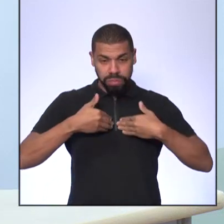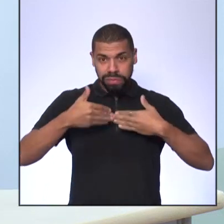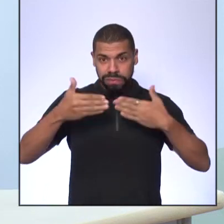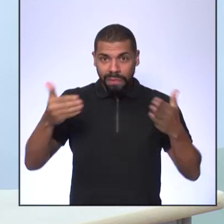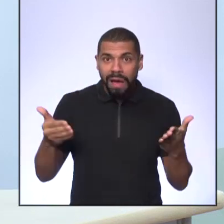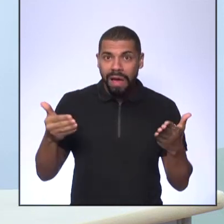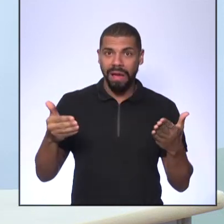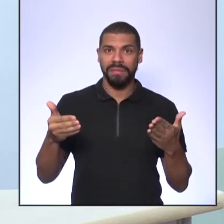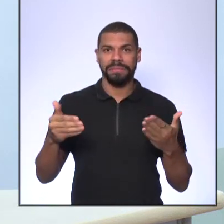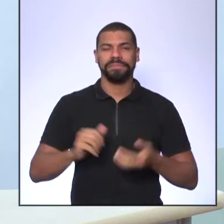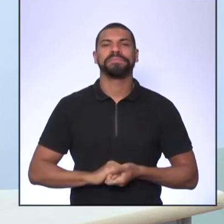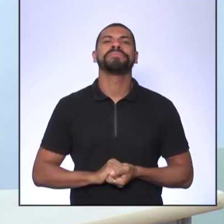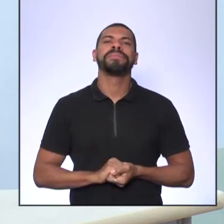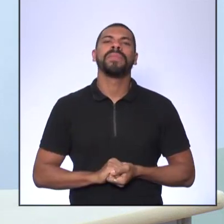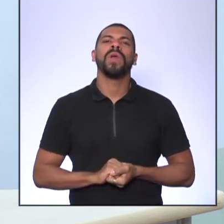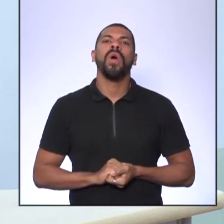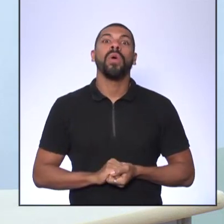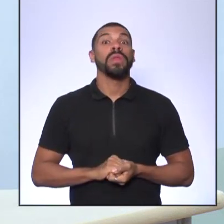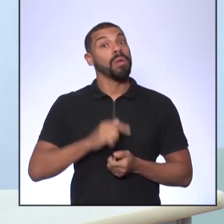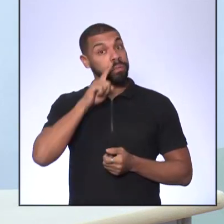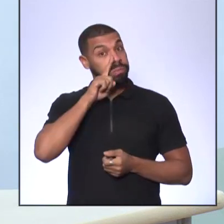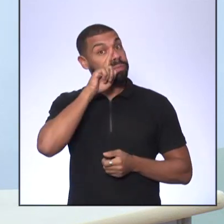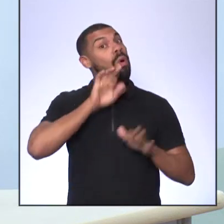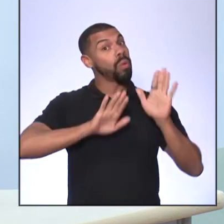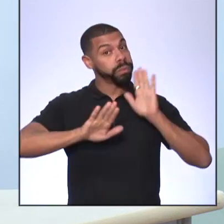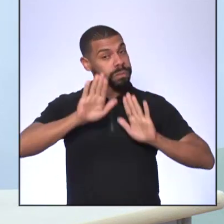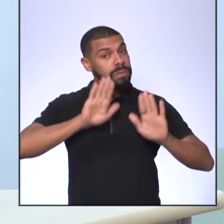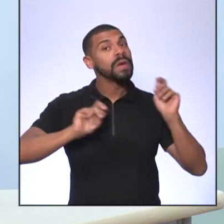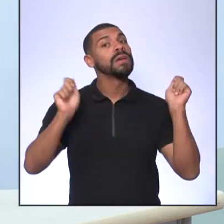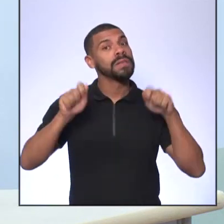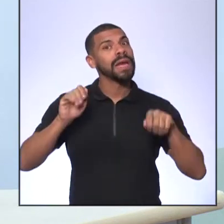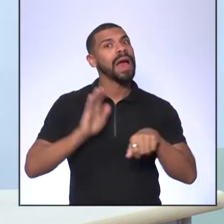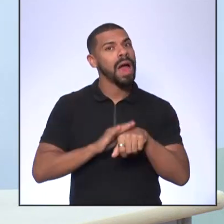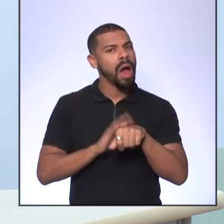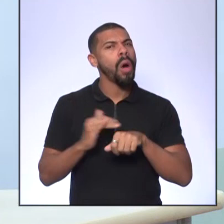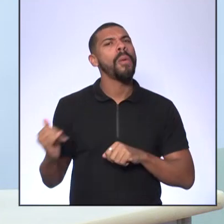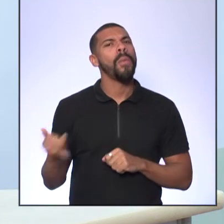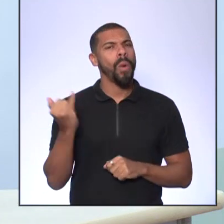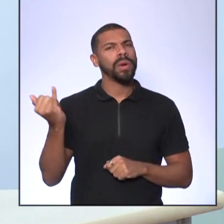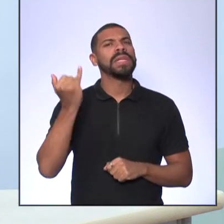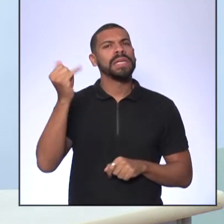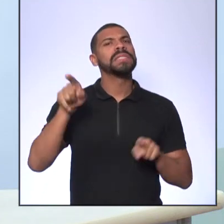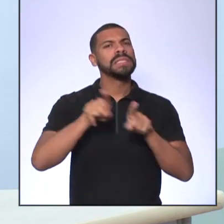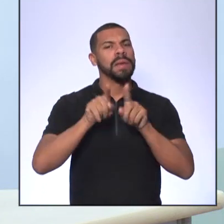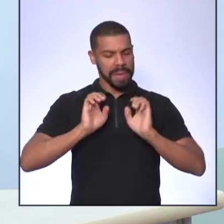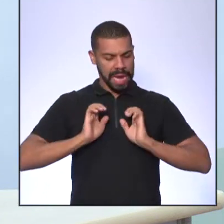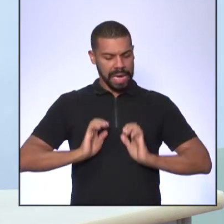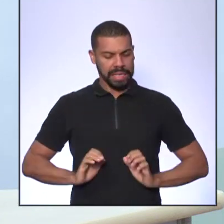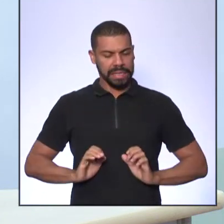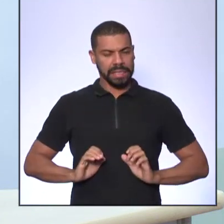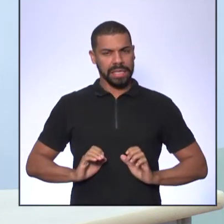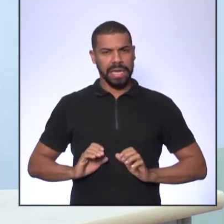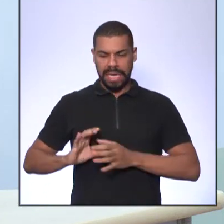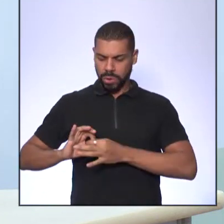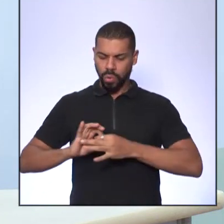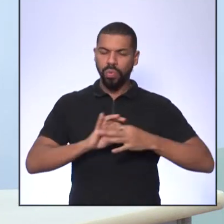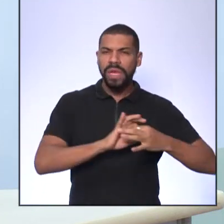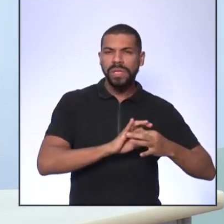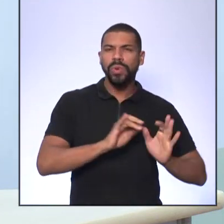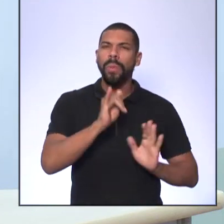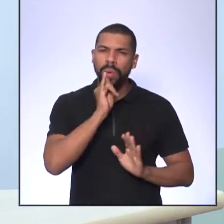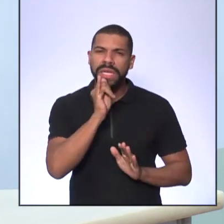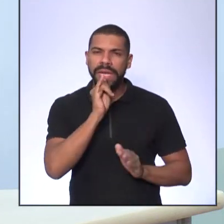das outras pessoas, né? Então, o cuidado que está e a importância da nossa postura diante desse contexto, né? Por